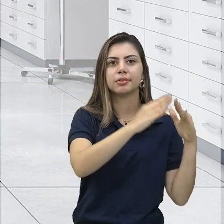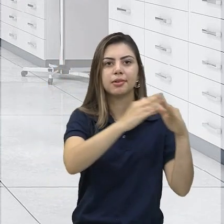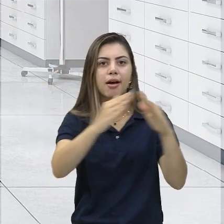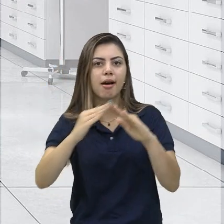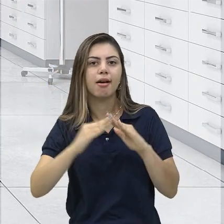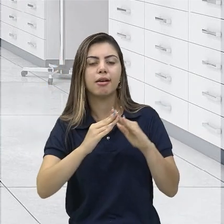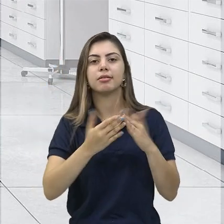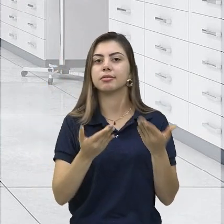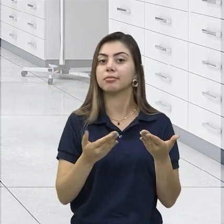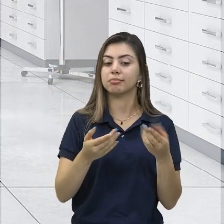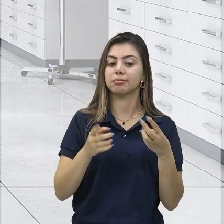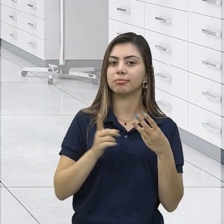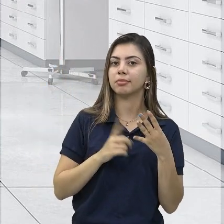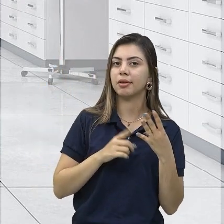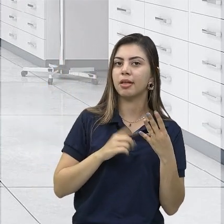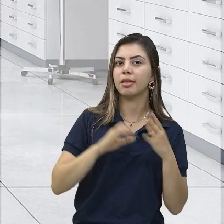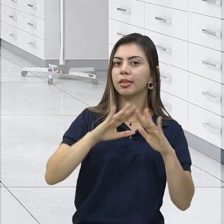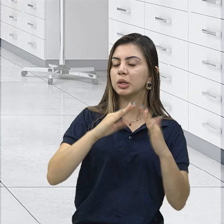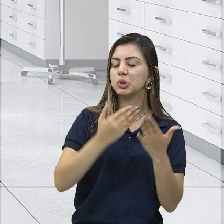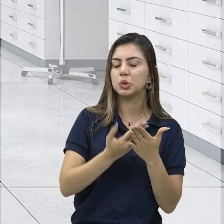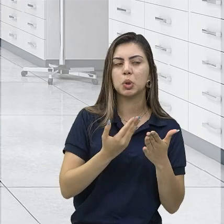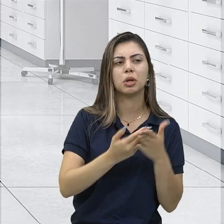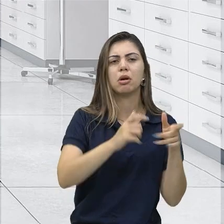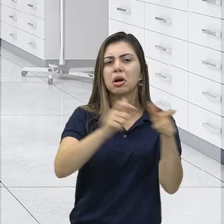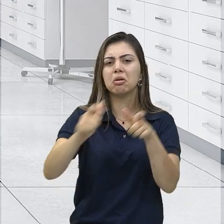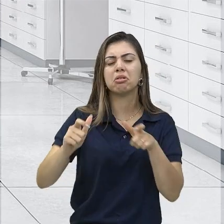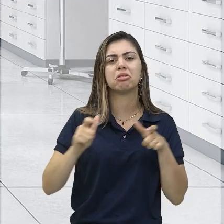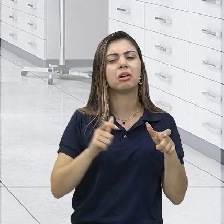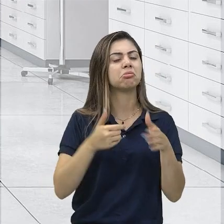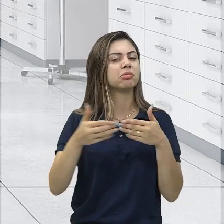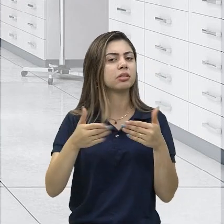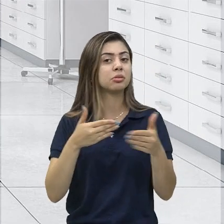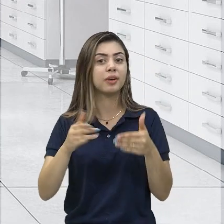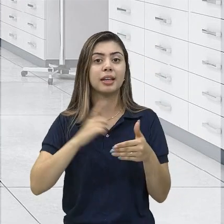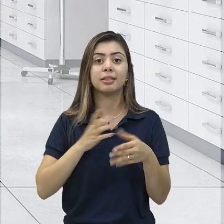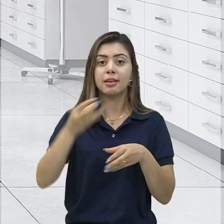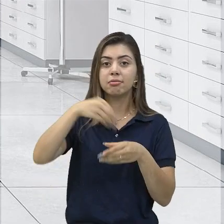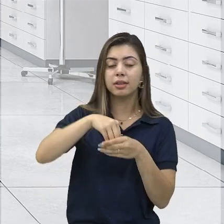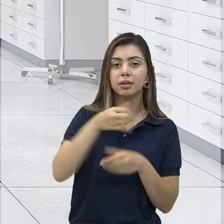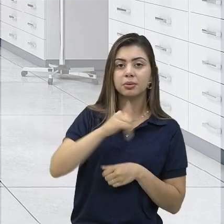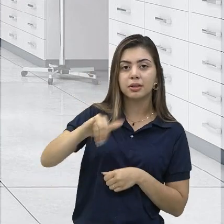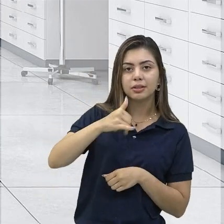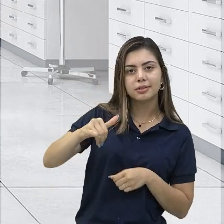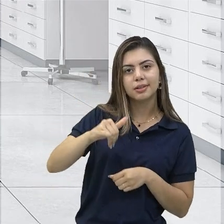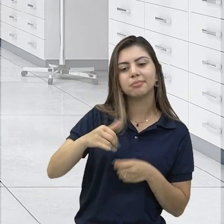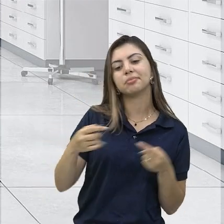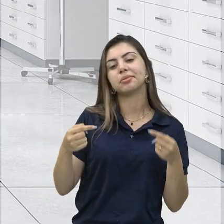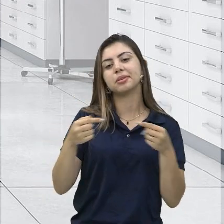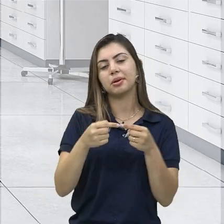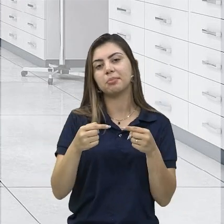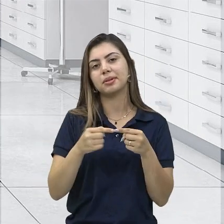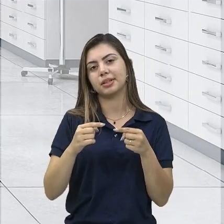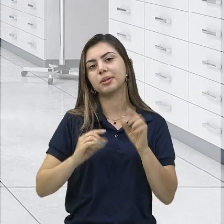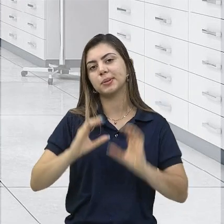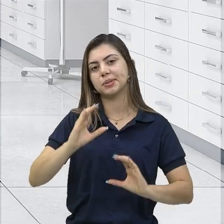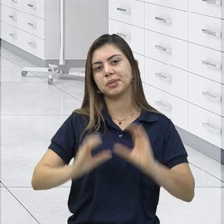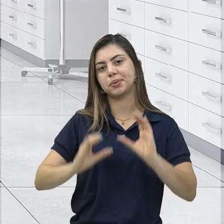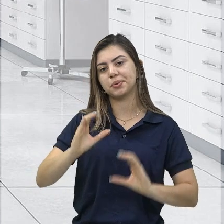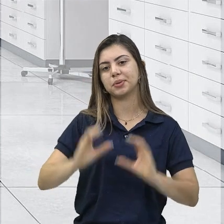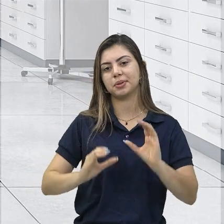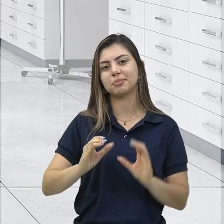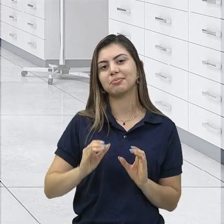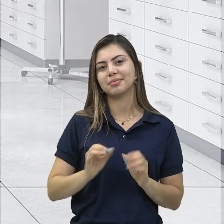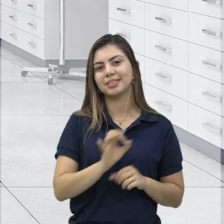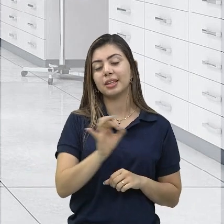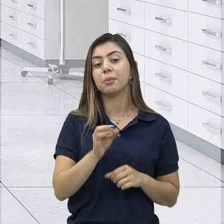na escola, em qualquer lugar que você tenha a eletricidade, eu tenho aqui os circuitos, como você